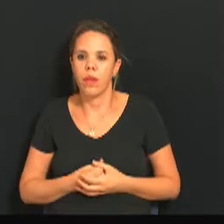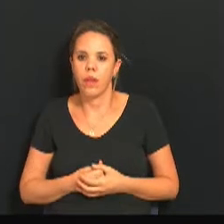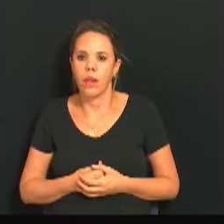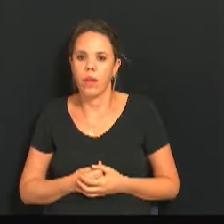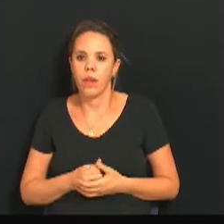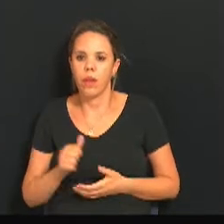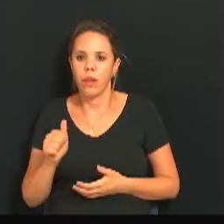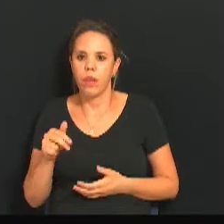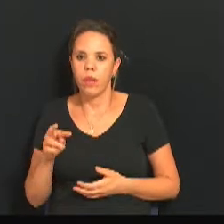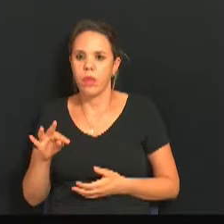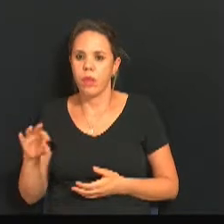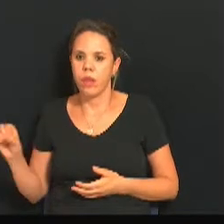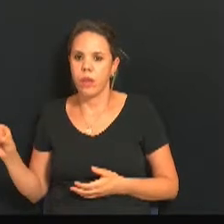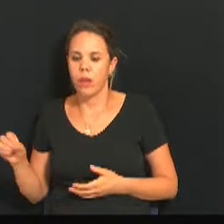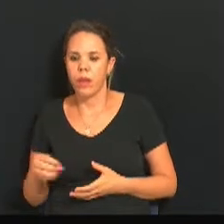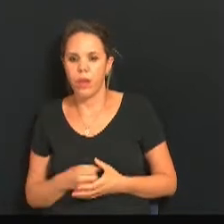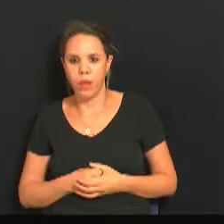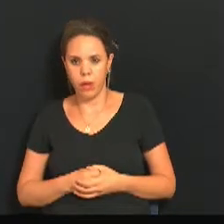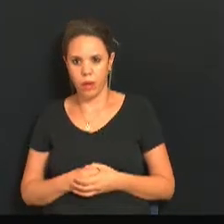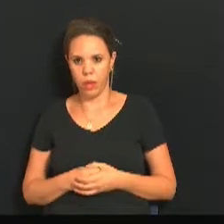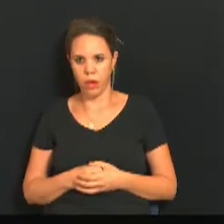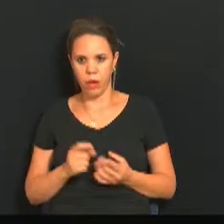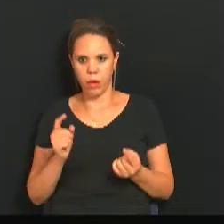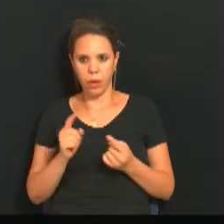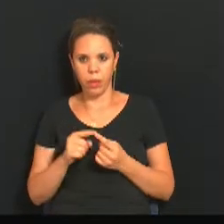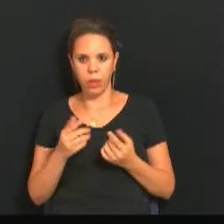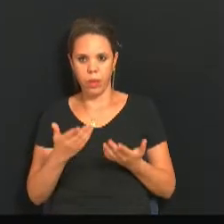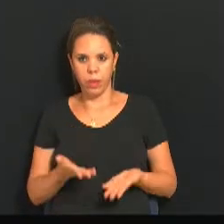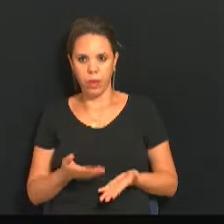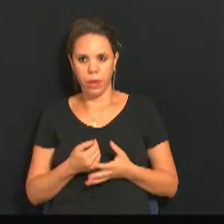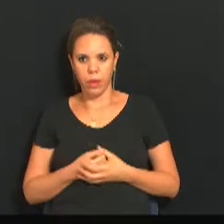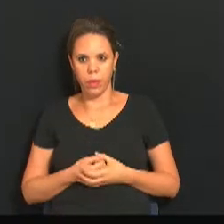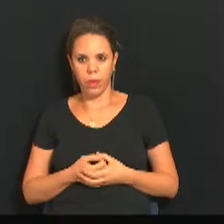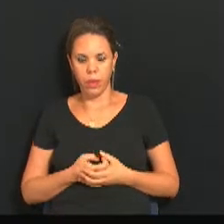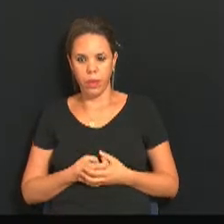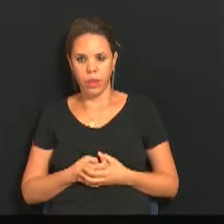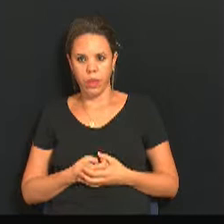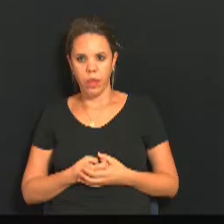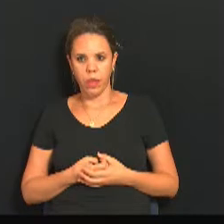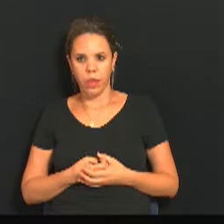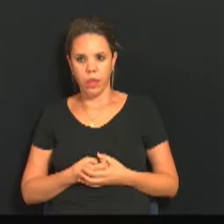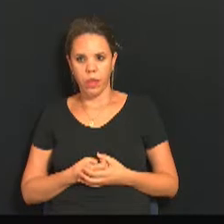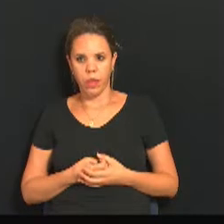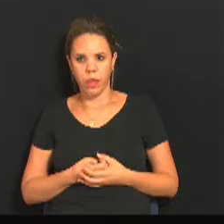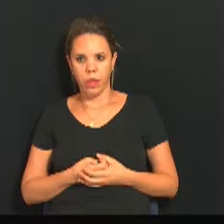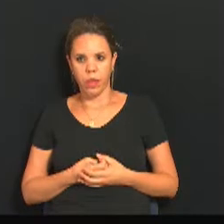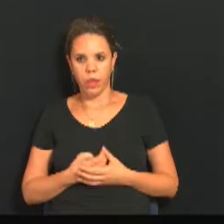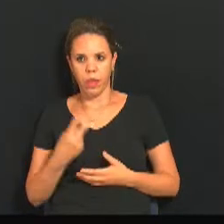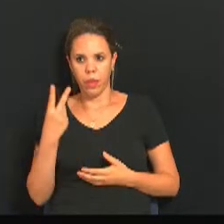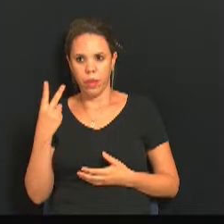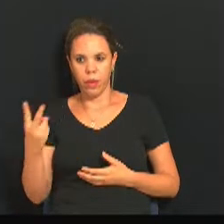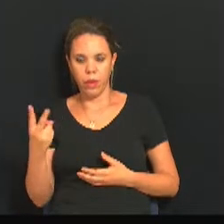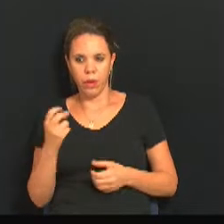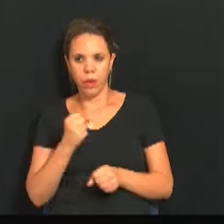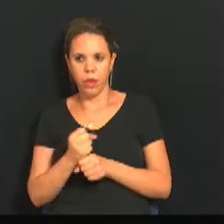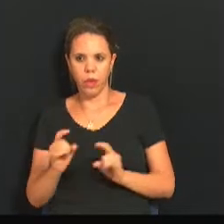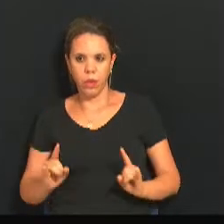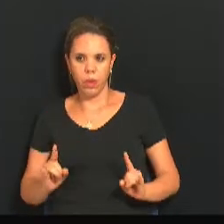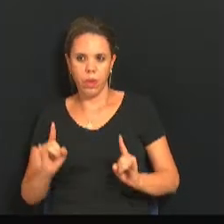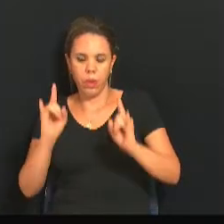António Manuel nesse sentido é que essas duas certificações